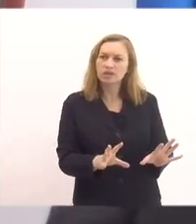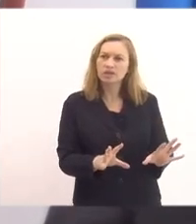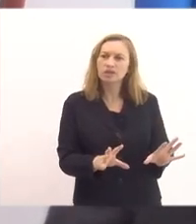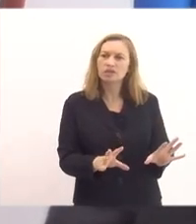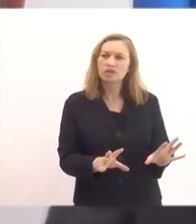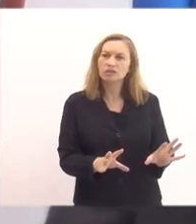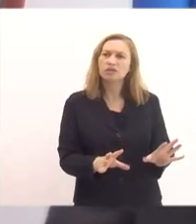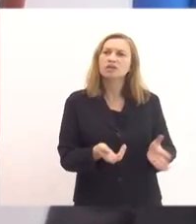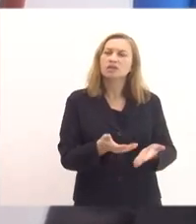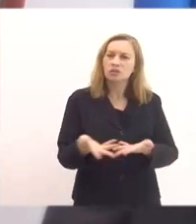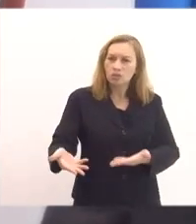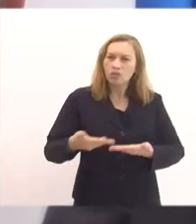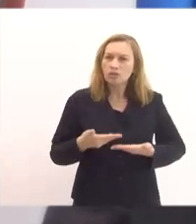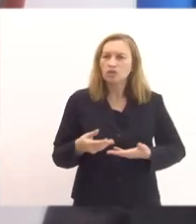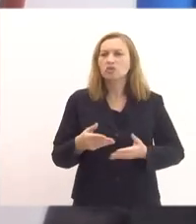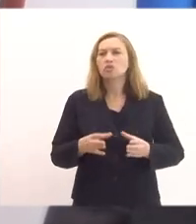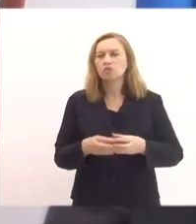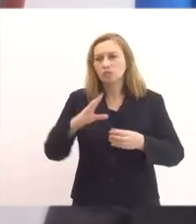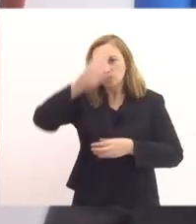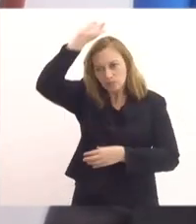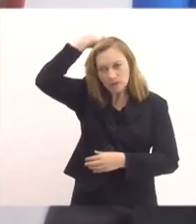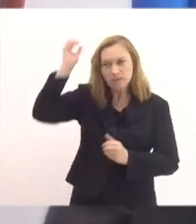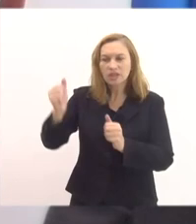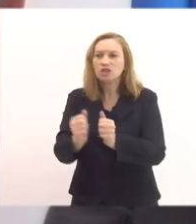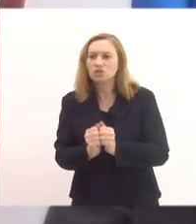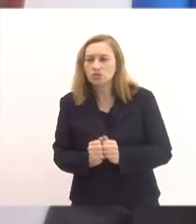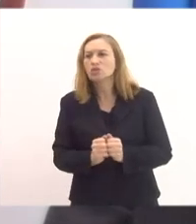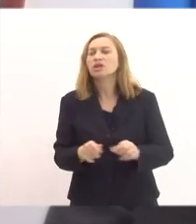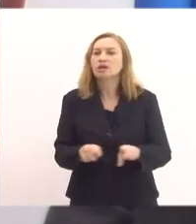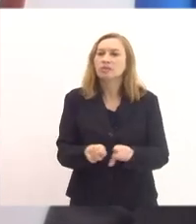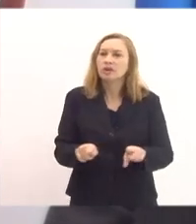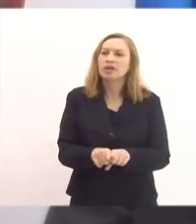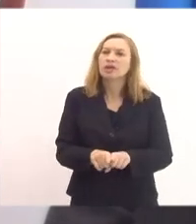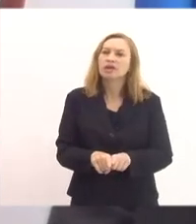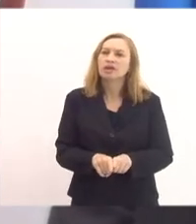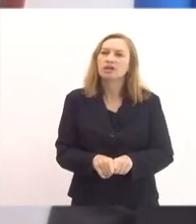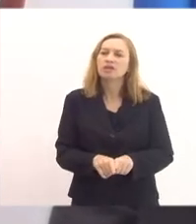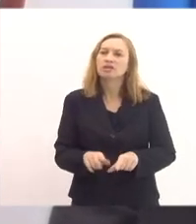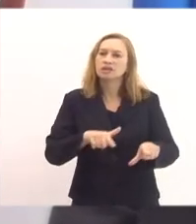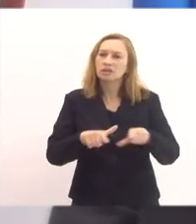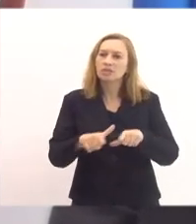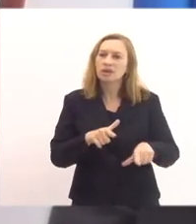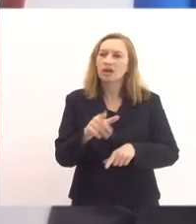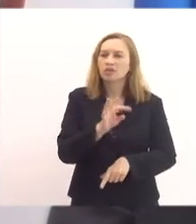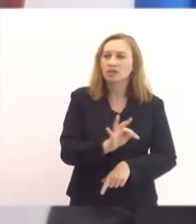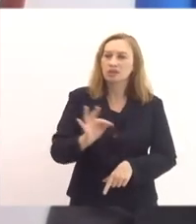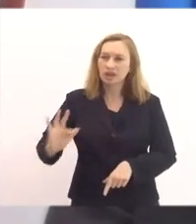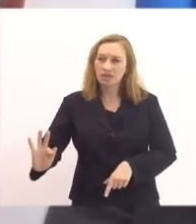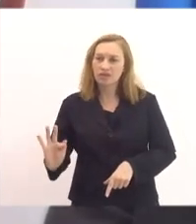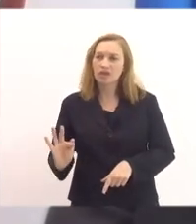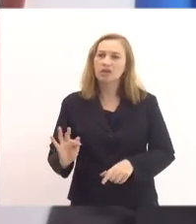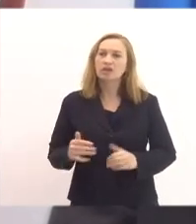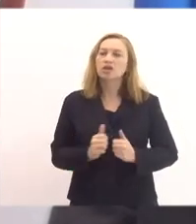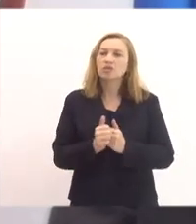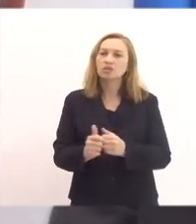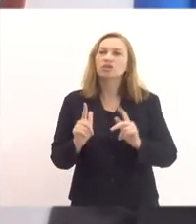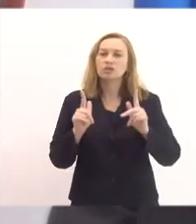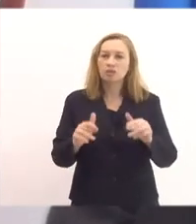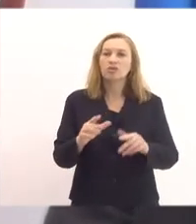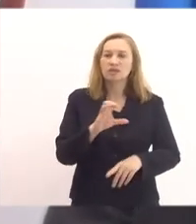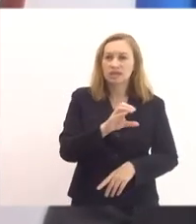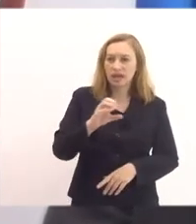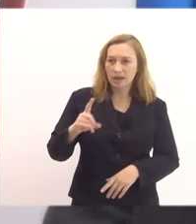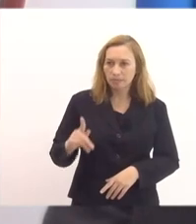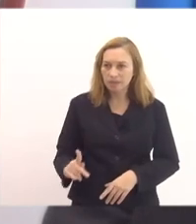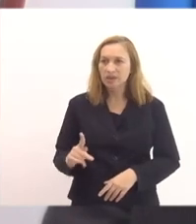ato já faz o convite para o Corpo de Bombeiros participar, para quem tiver que participar, para a gente trabalhar o TAF, conduzir o TAF, como a gente fez com o CEAP e deu certo. Acho que é um